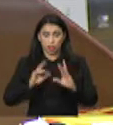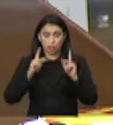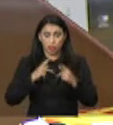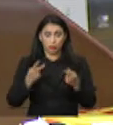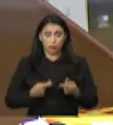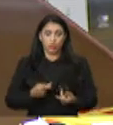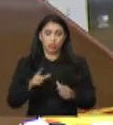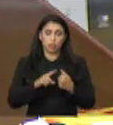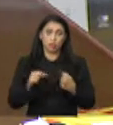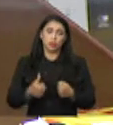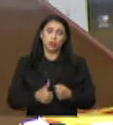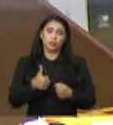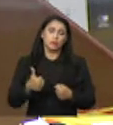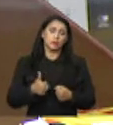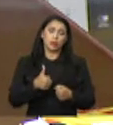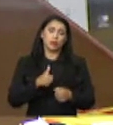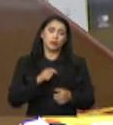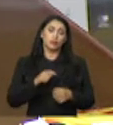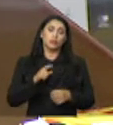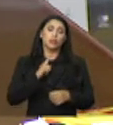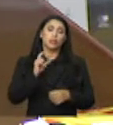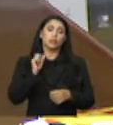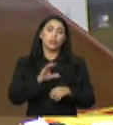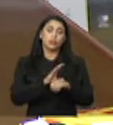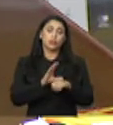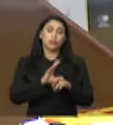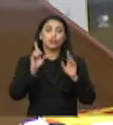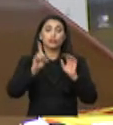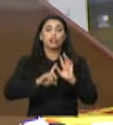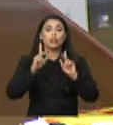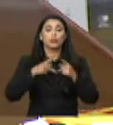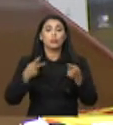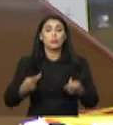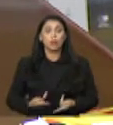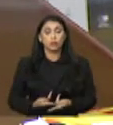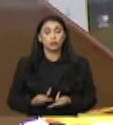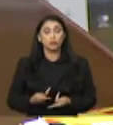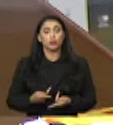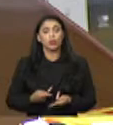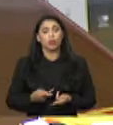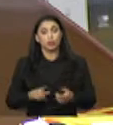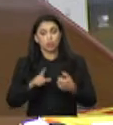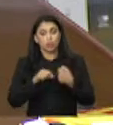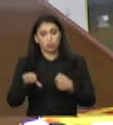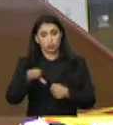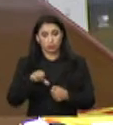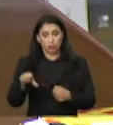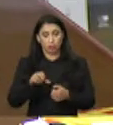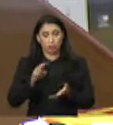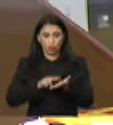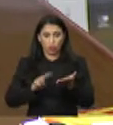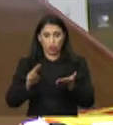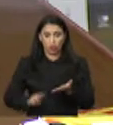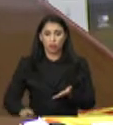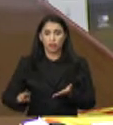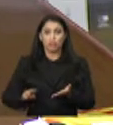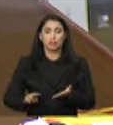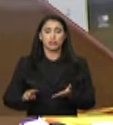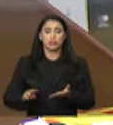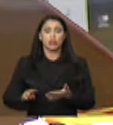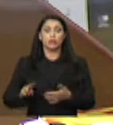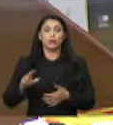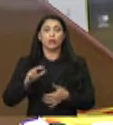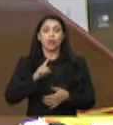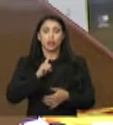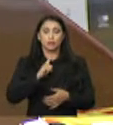humana artigo primeiro inciso 3 A um direito humano a retroação benéfica previsto no artigo o nome da convenção americana de direitos humanos